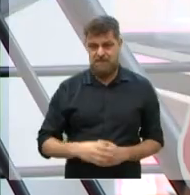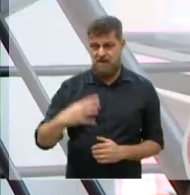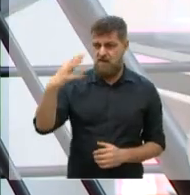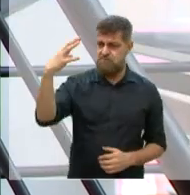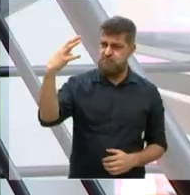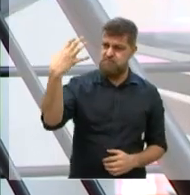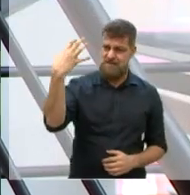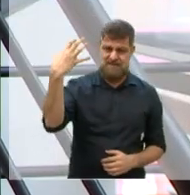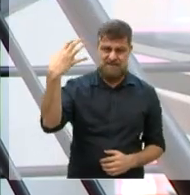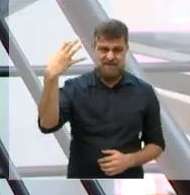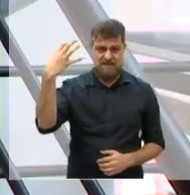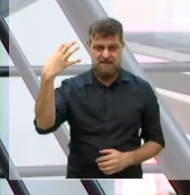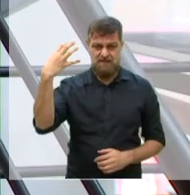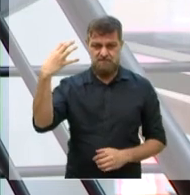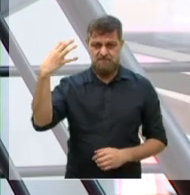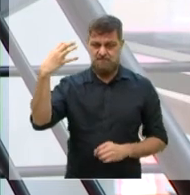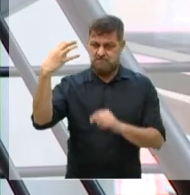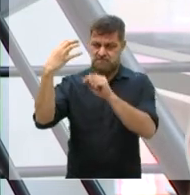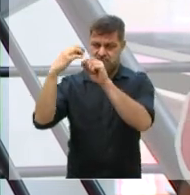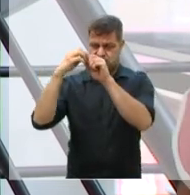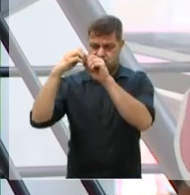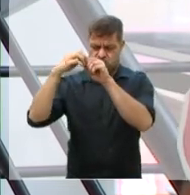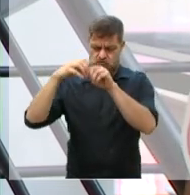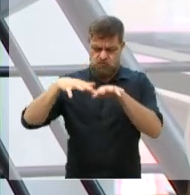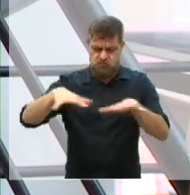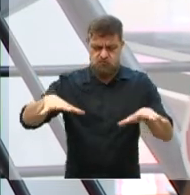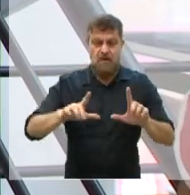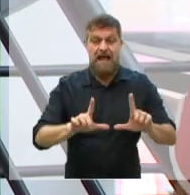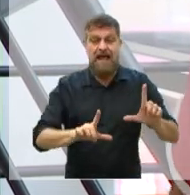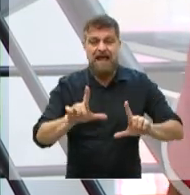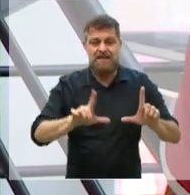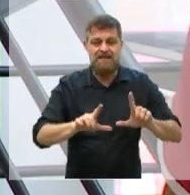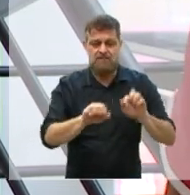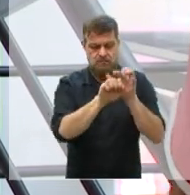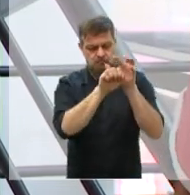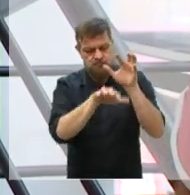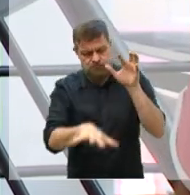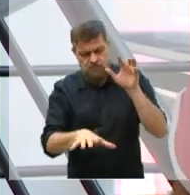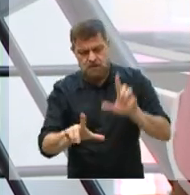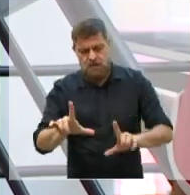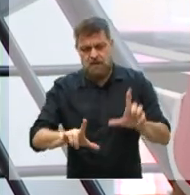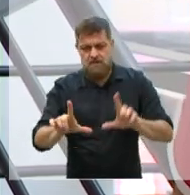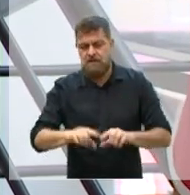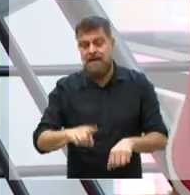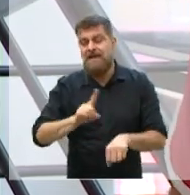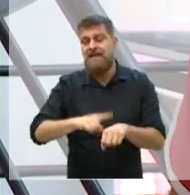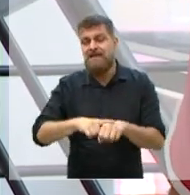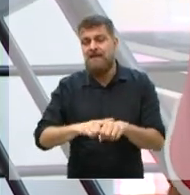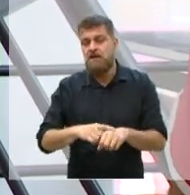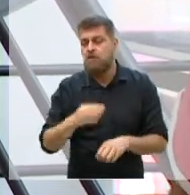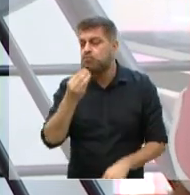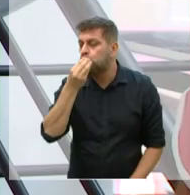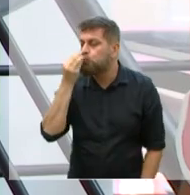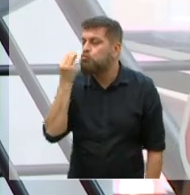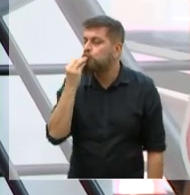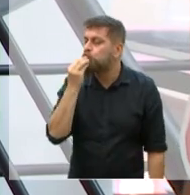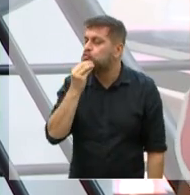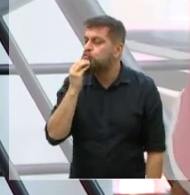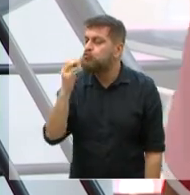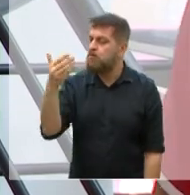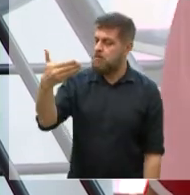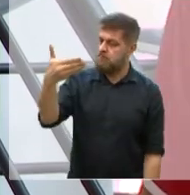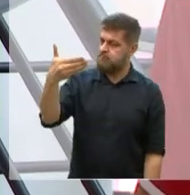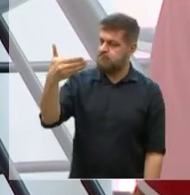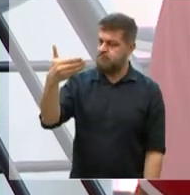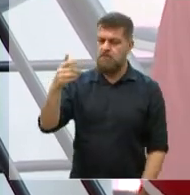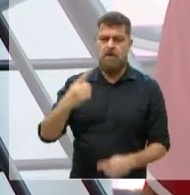antena parabólica. Você sabe como o sinal chega até a sua TV? E quando você está fazendo maquiagem, você sabe por quê e